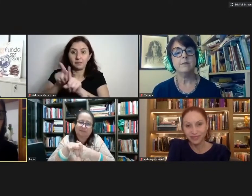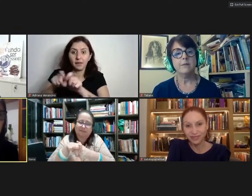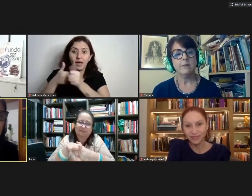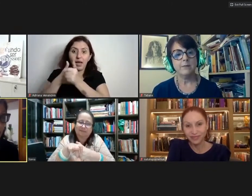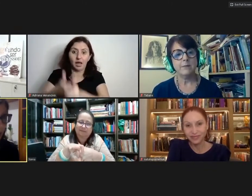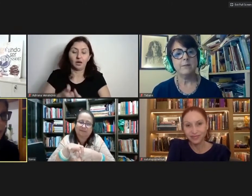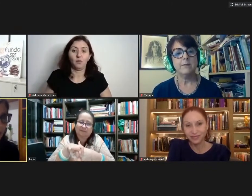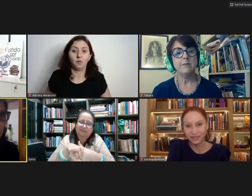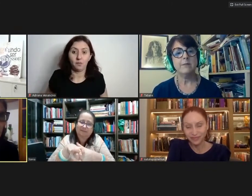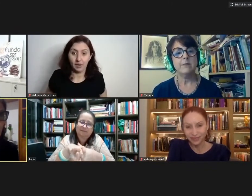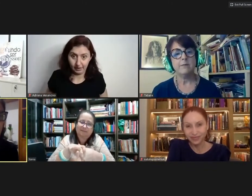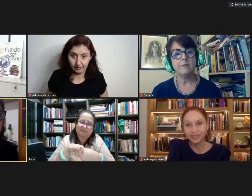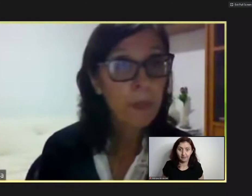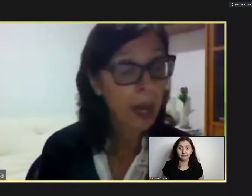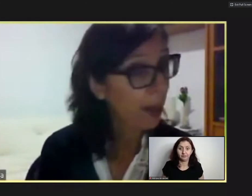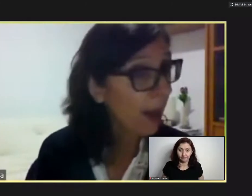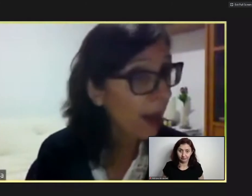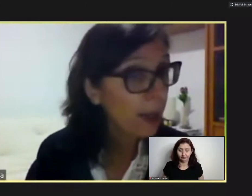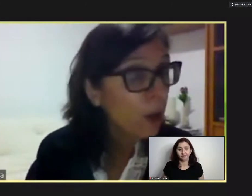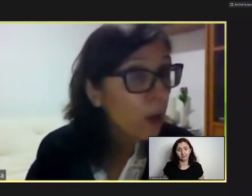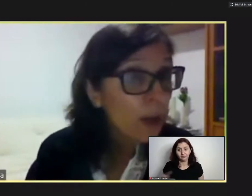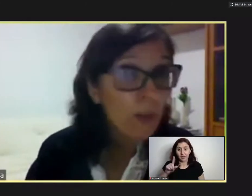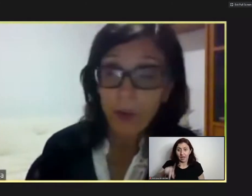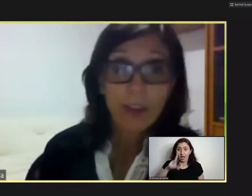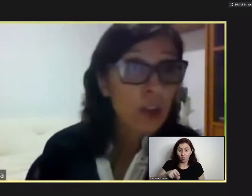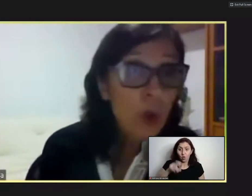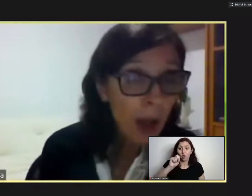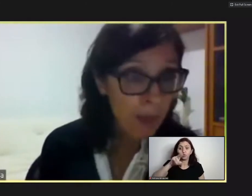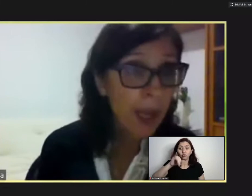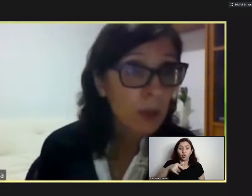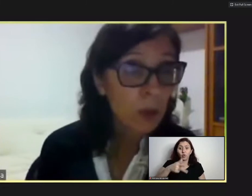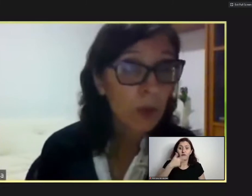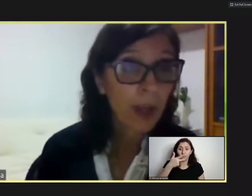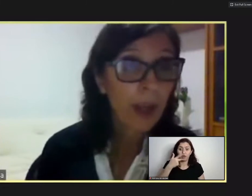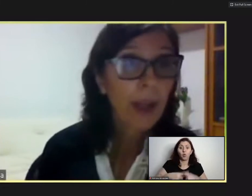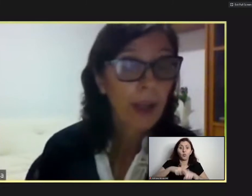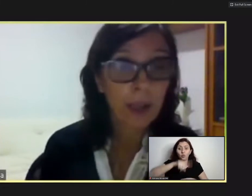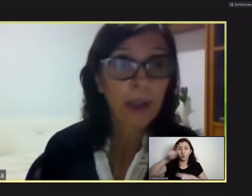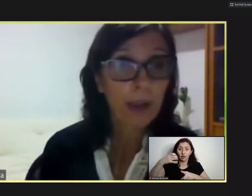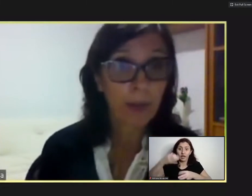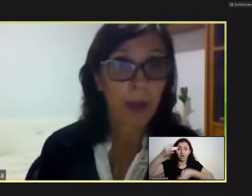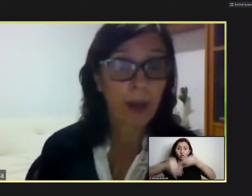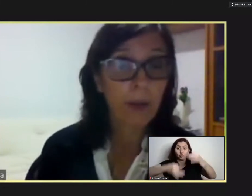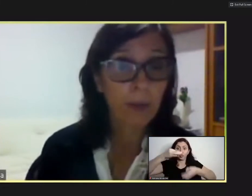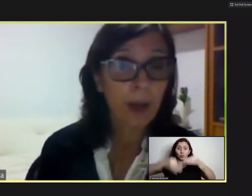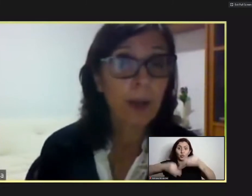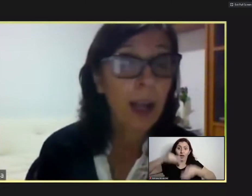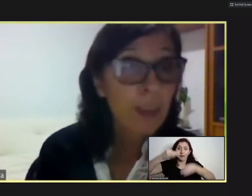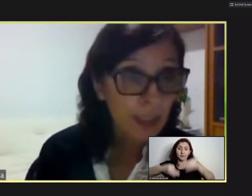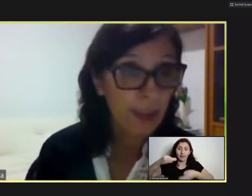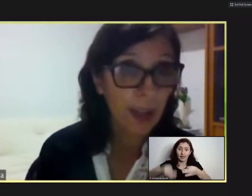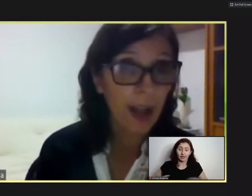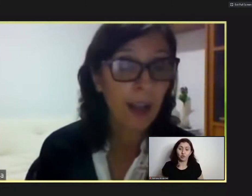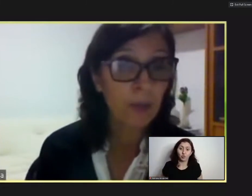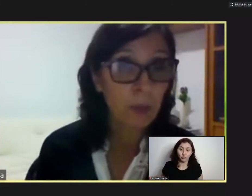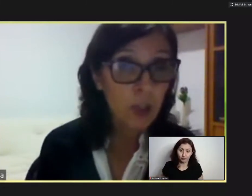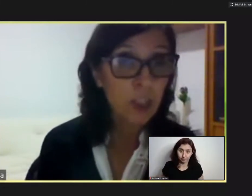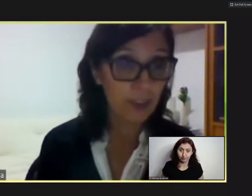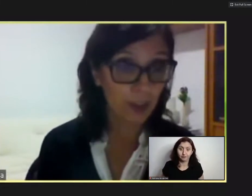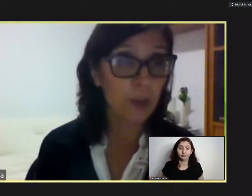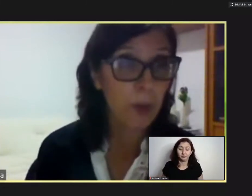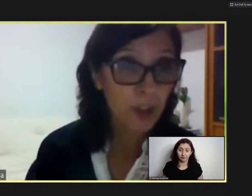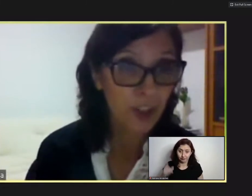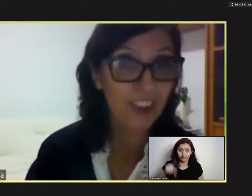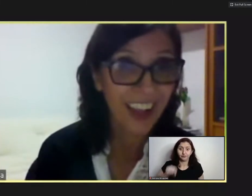o que a Sônia comentou, para, inclusive, fazer julgamento, né, caça às